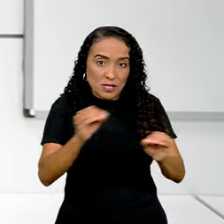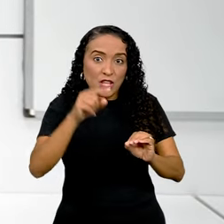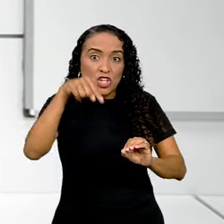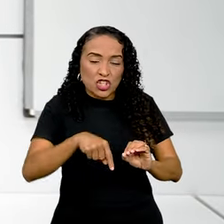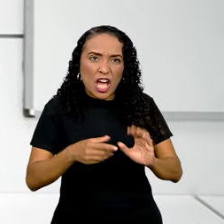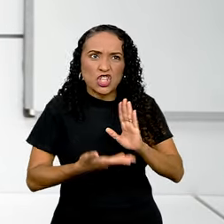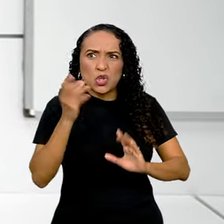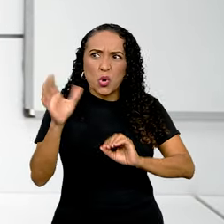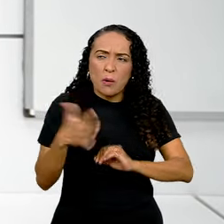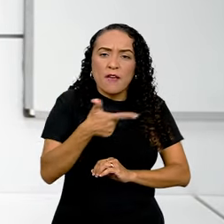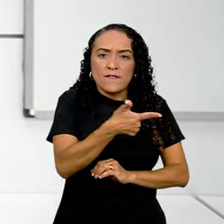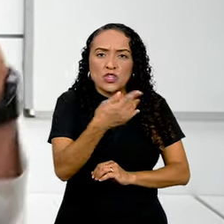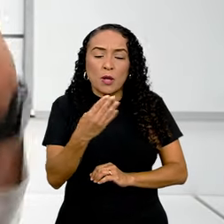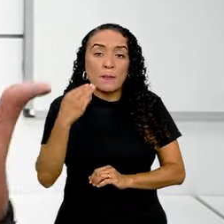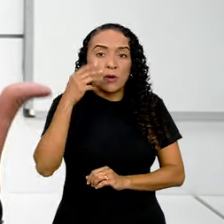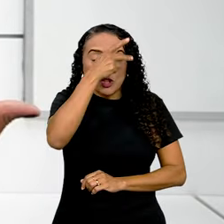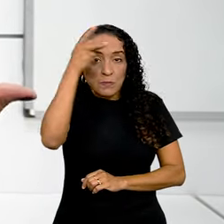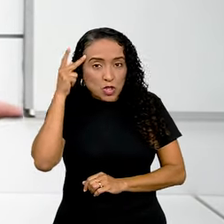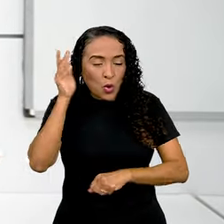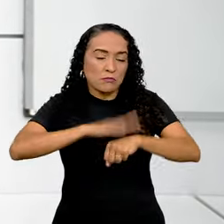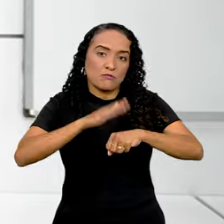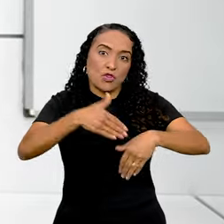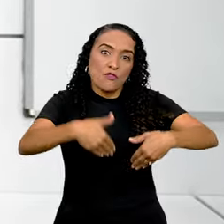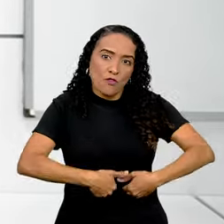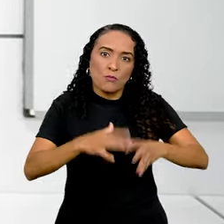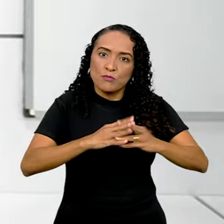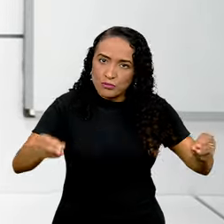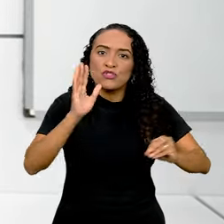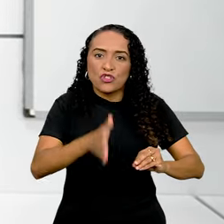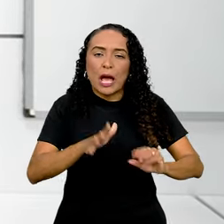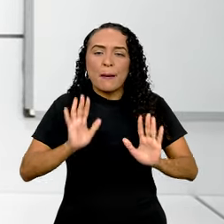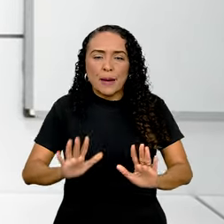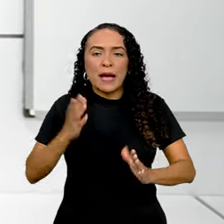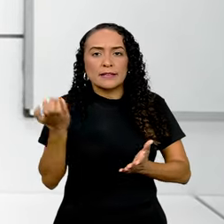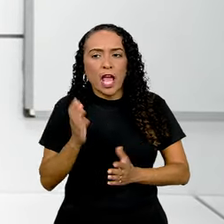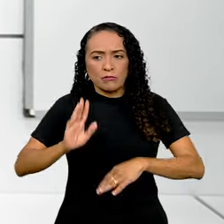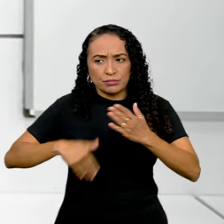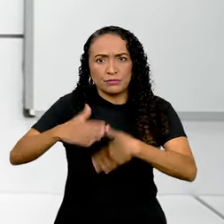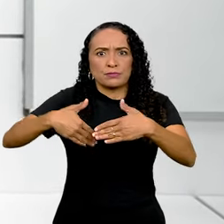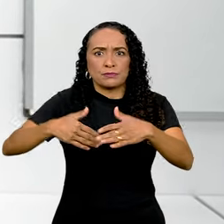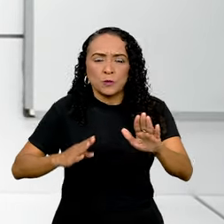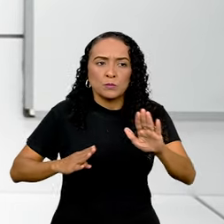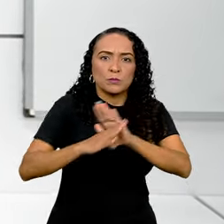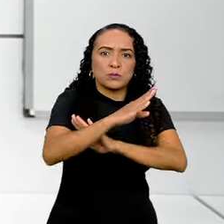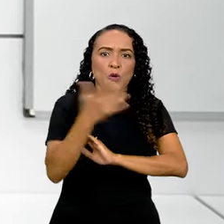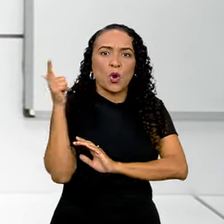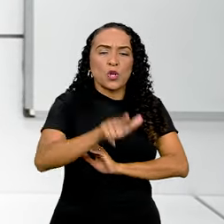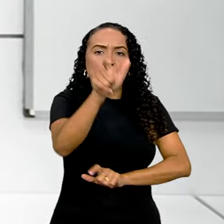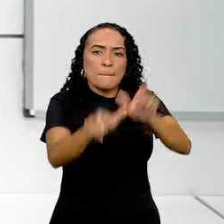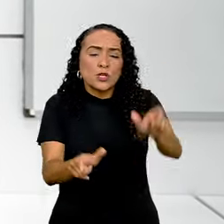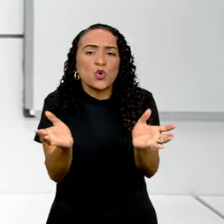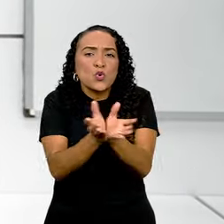plano ele já retirou aí cerca de 24 milhões de pessoas da situação da fome mas a gente quer continuar avançando para chegar no